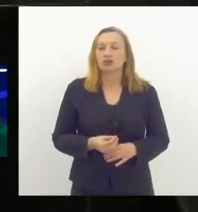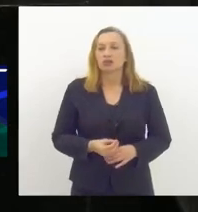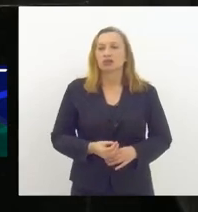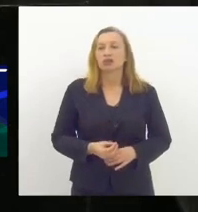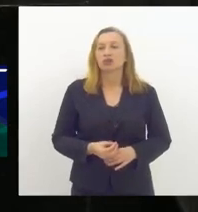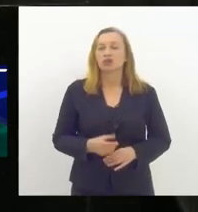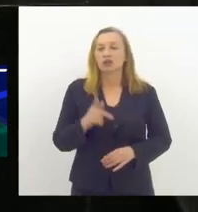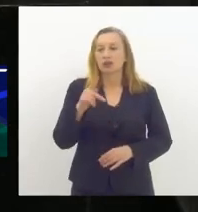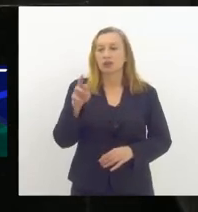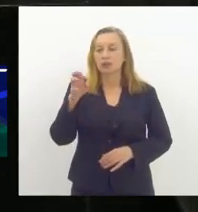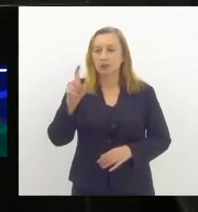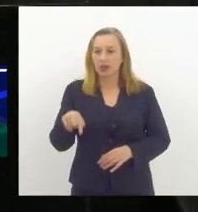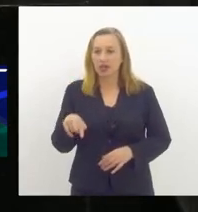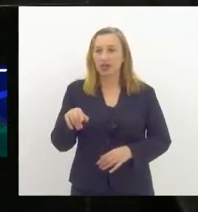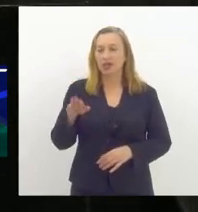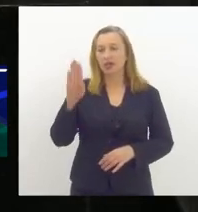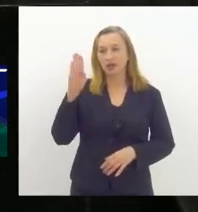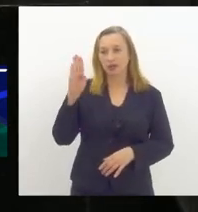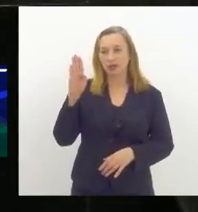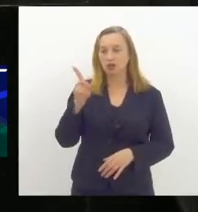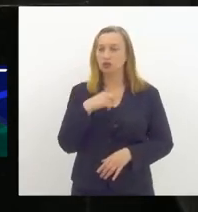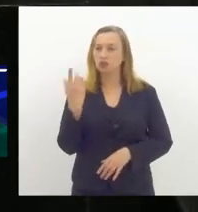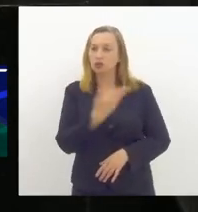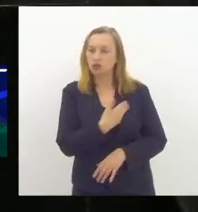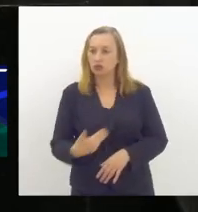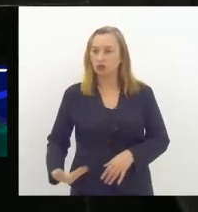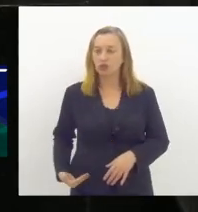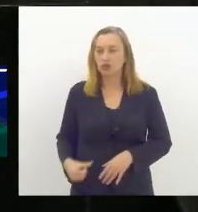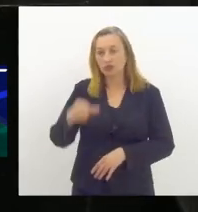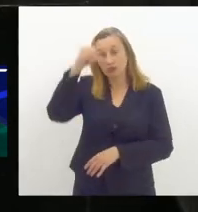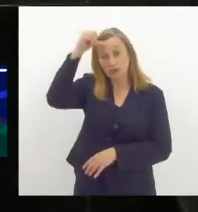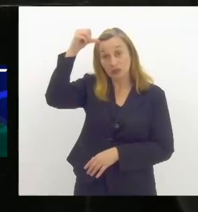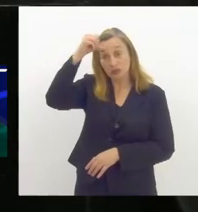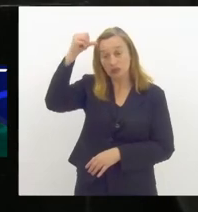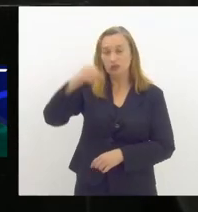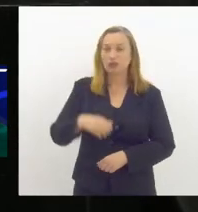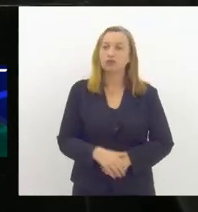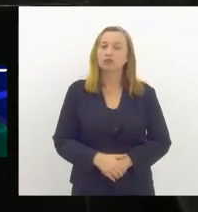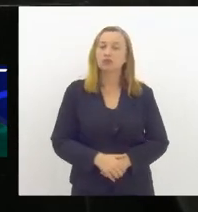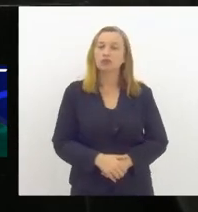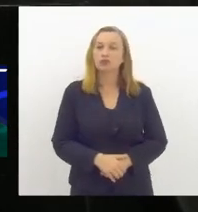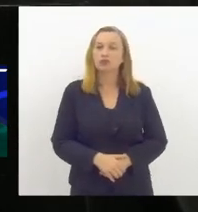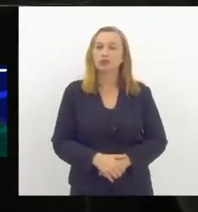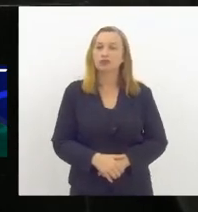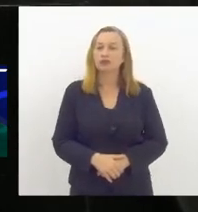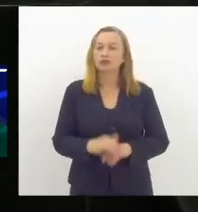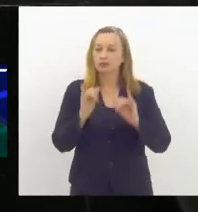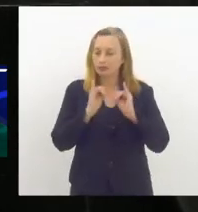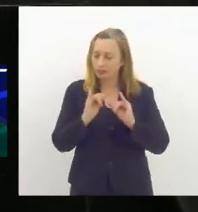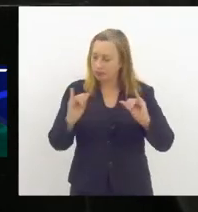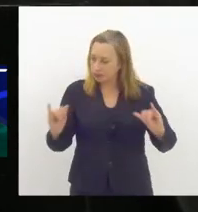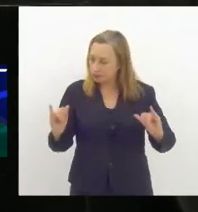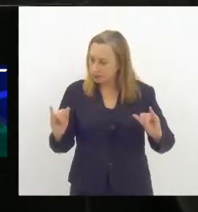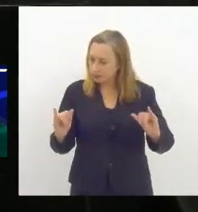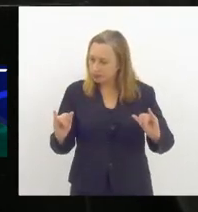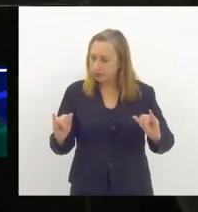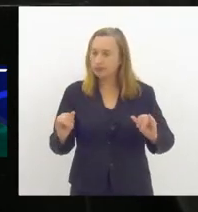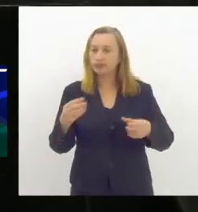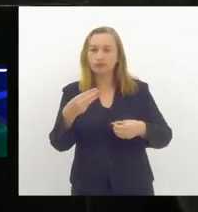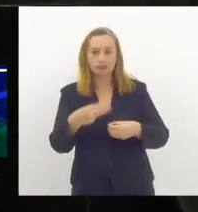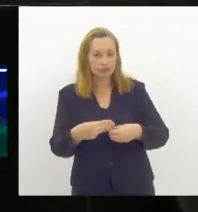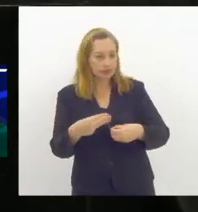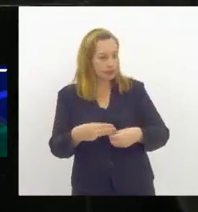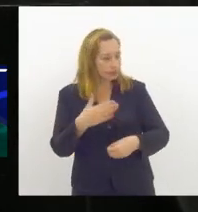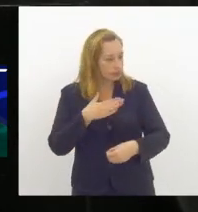da pré-campanha do nosso Governador Cláudio Castro que foi aclamado no meu Município